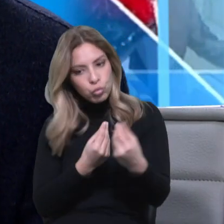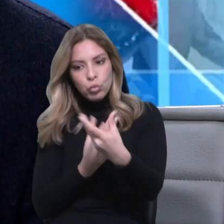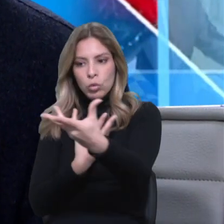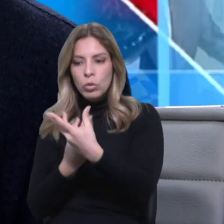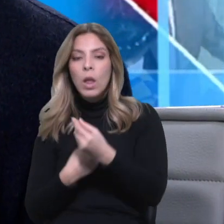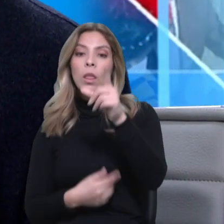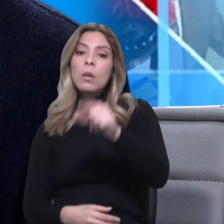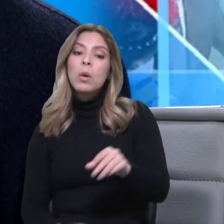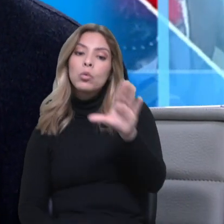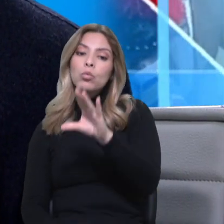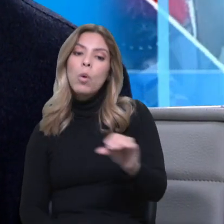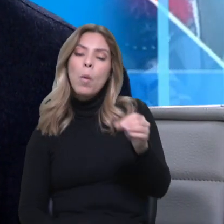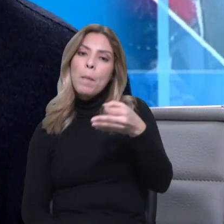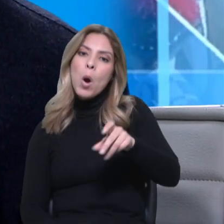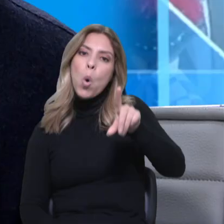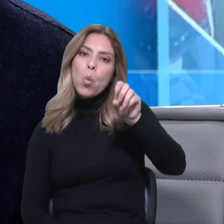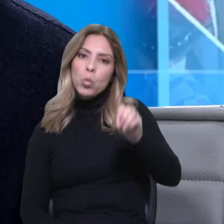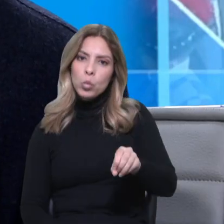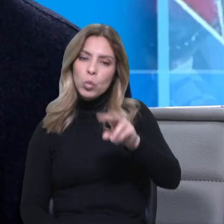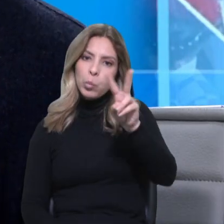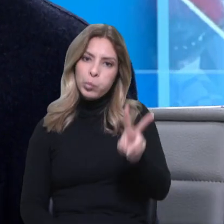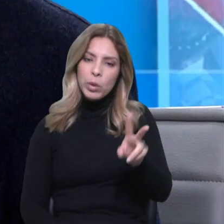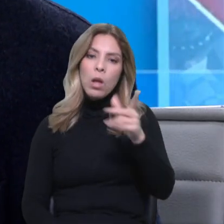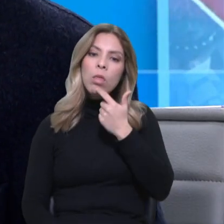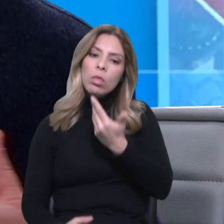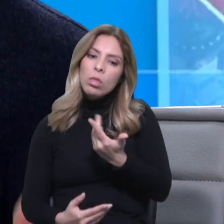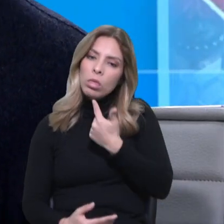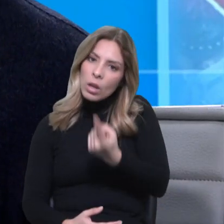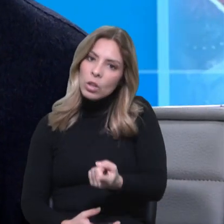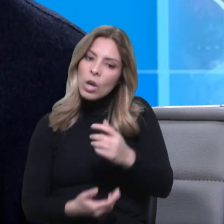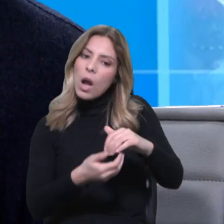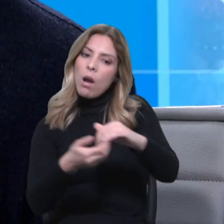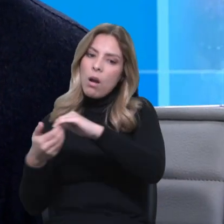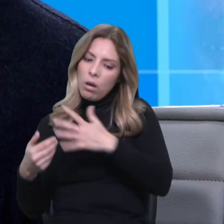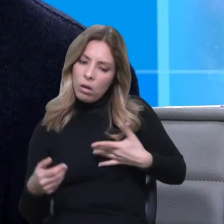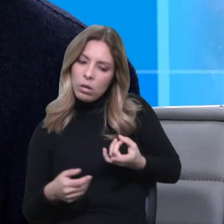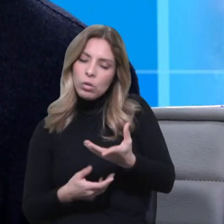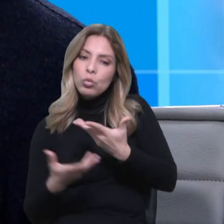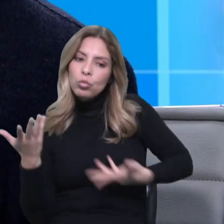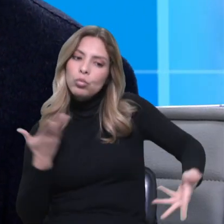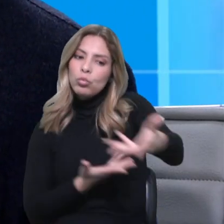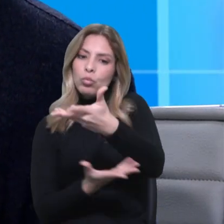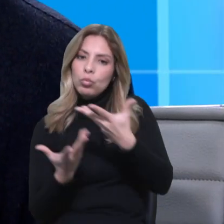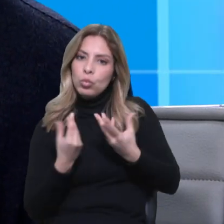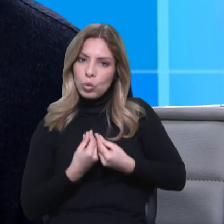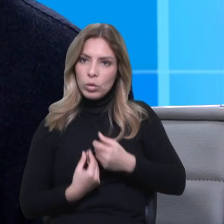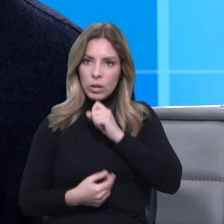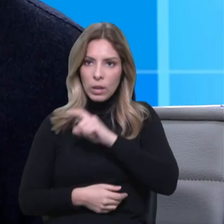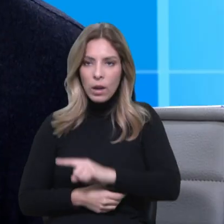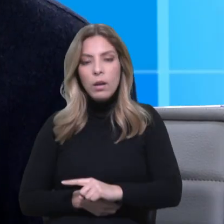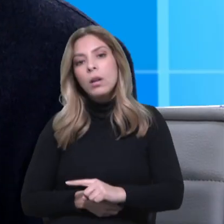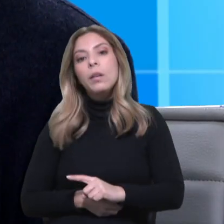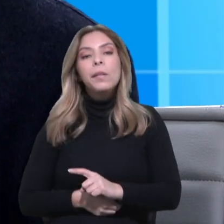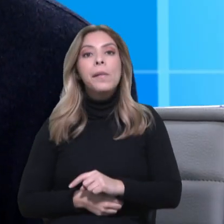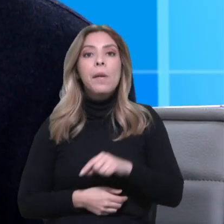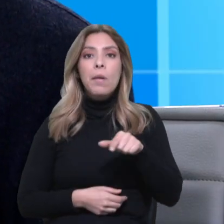Paulo II dizia nós podemos fazer caridade juntos, o Papa Bento pôs muito em questão o ecumenismo de sangue, não é? E,